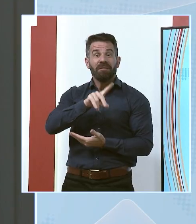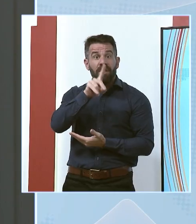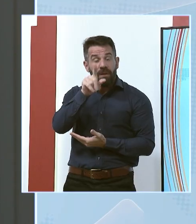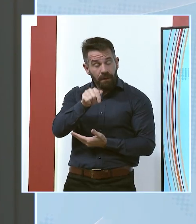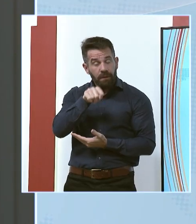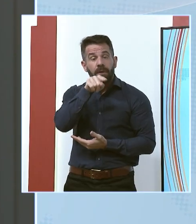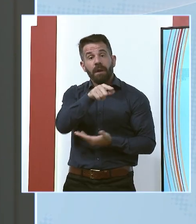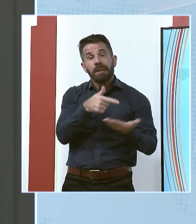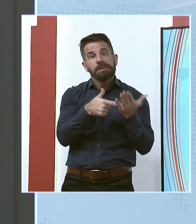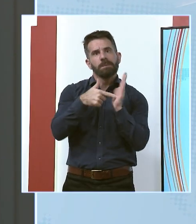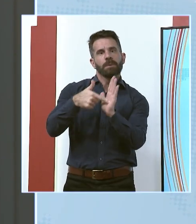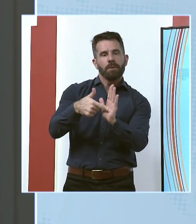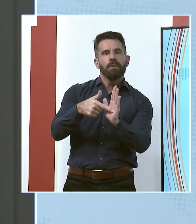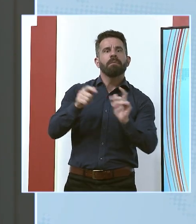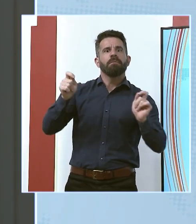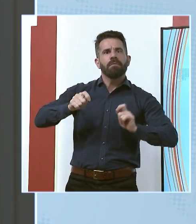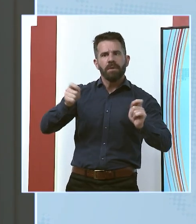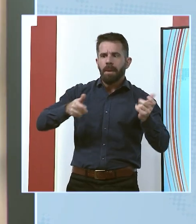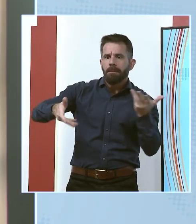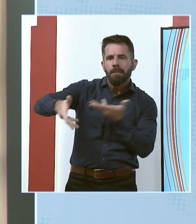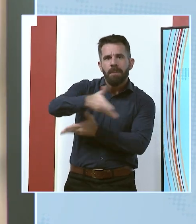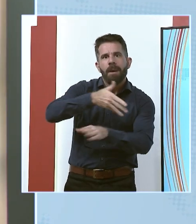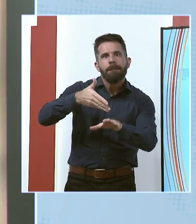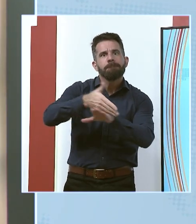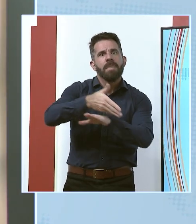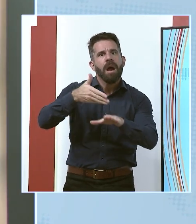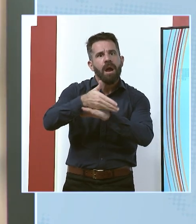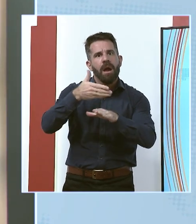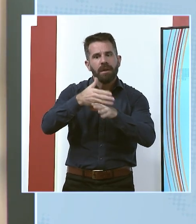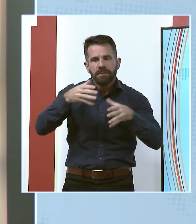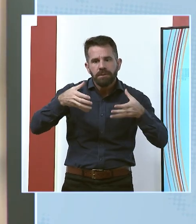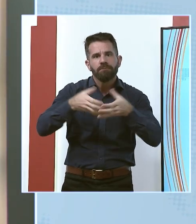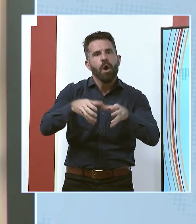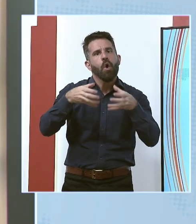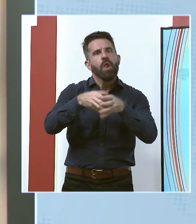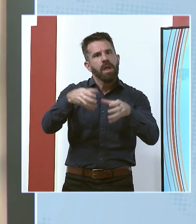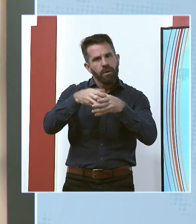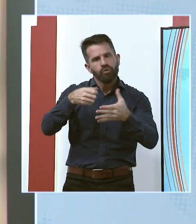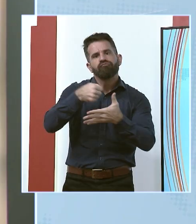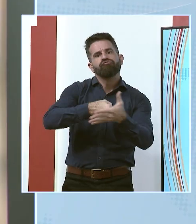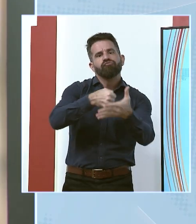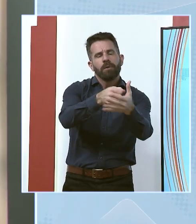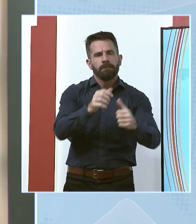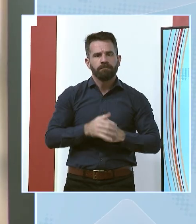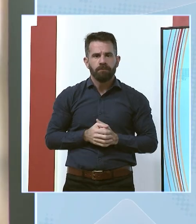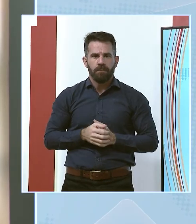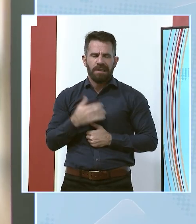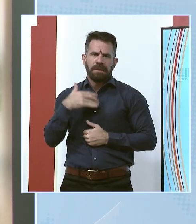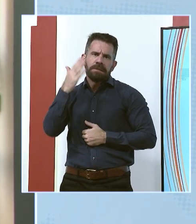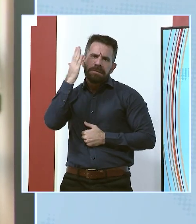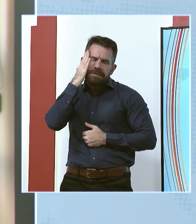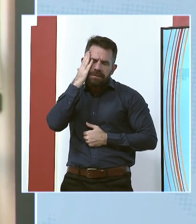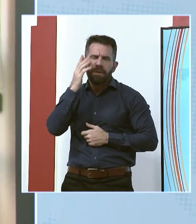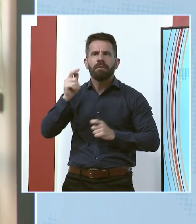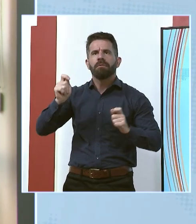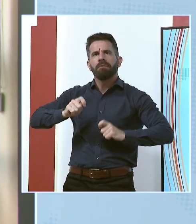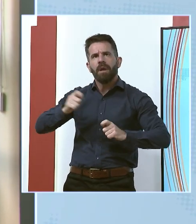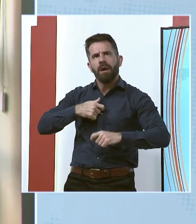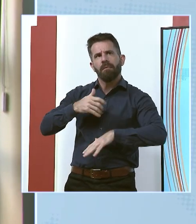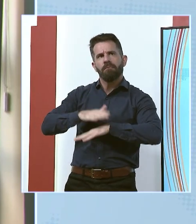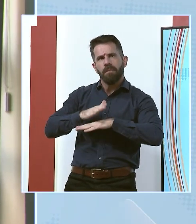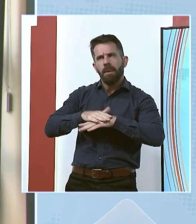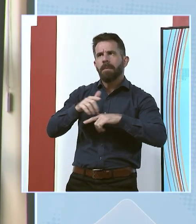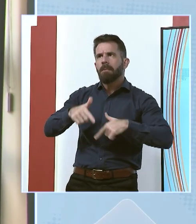e aproxima o coletivo da sua luta. A gente entendeu que, para além das tarefas que a gente precisava cumprir, expressar através da nossa